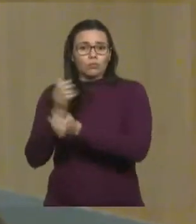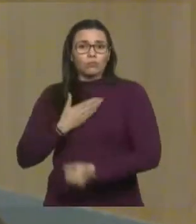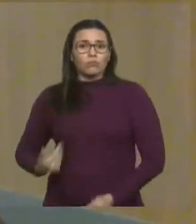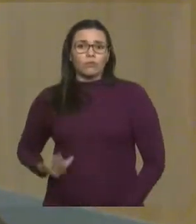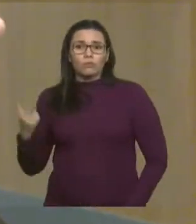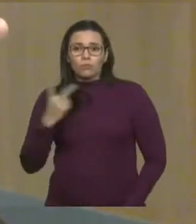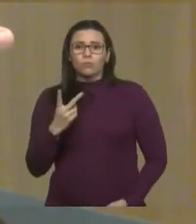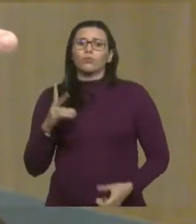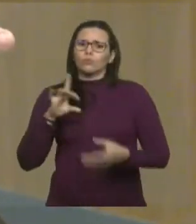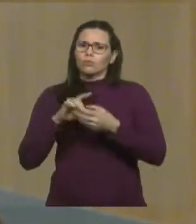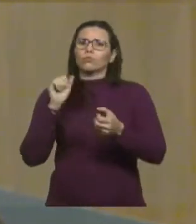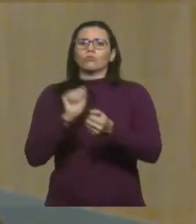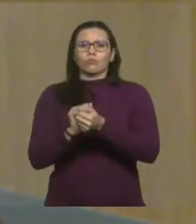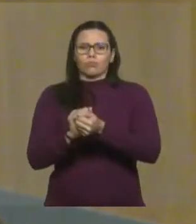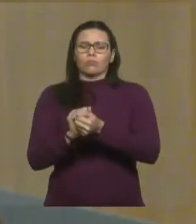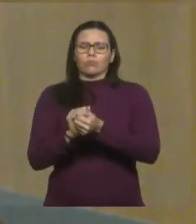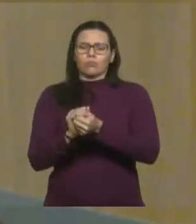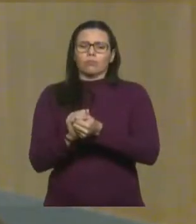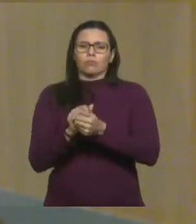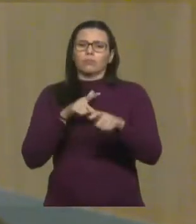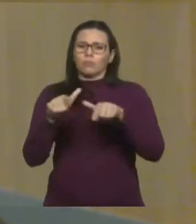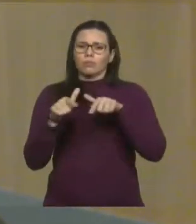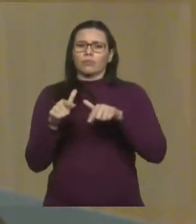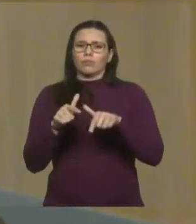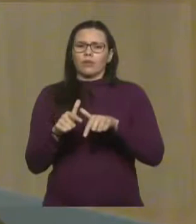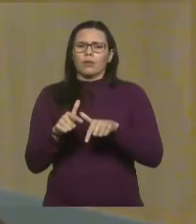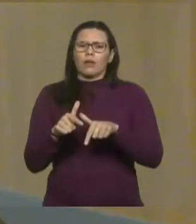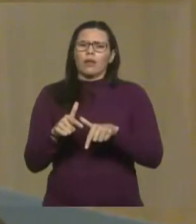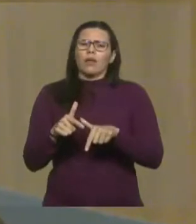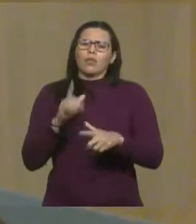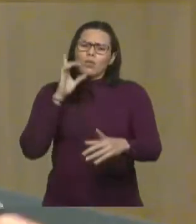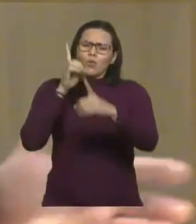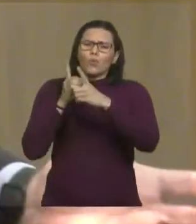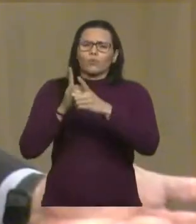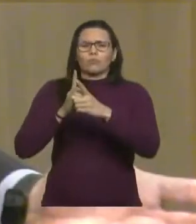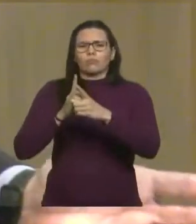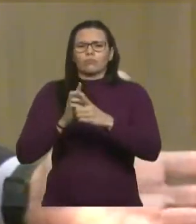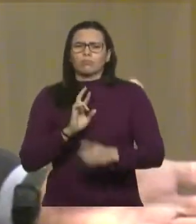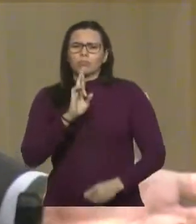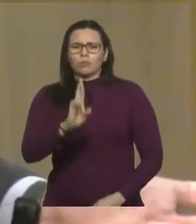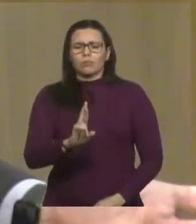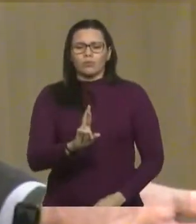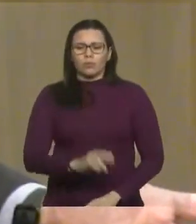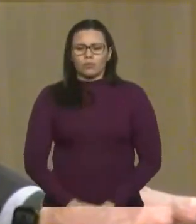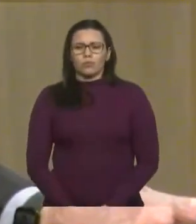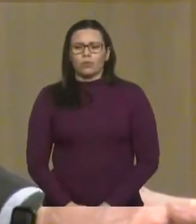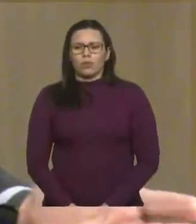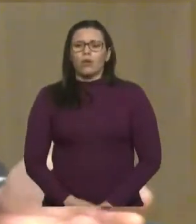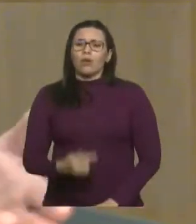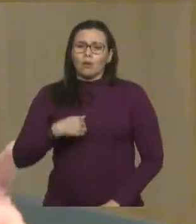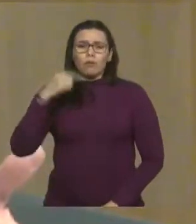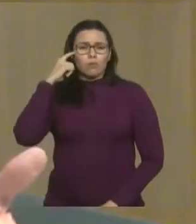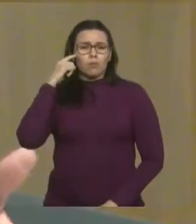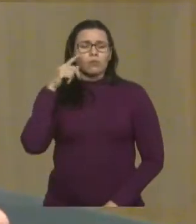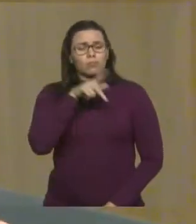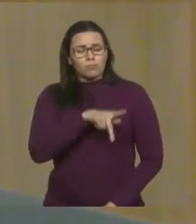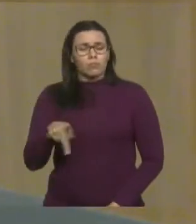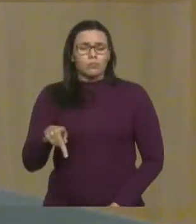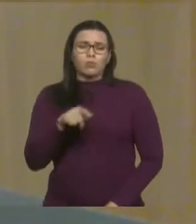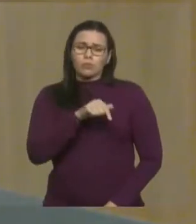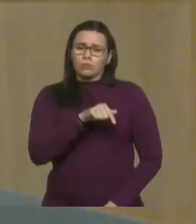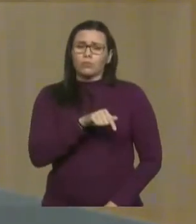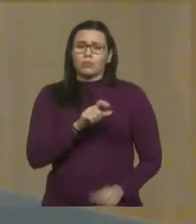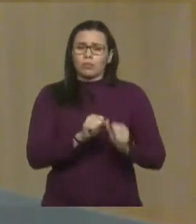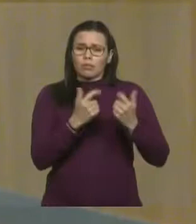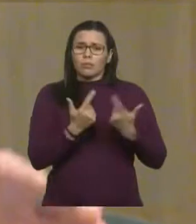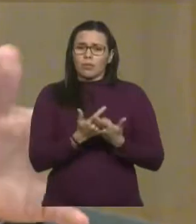juntos. Então, é necessidade de acionar o presidente para ver se ele consegue falar com o governador, uma audiência com a comissão